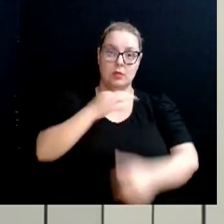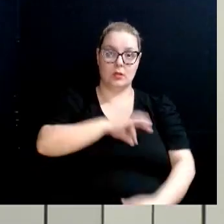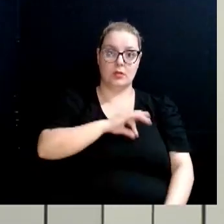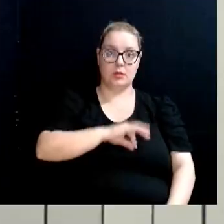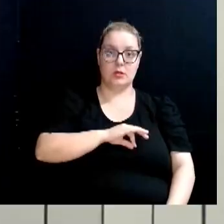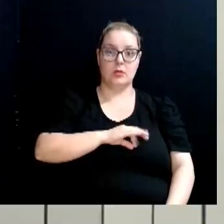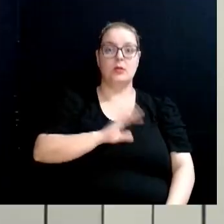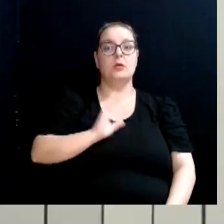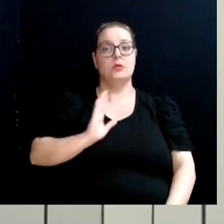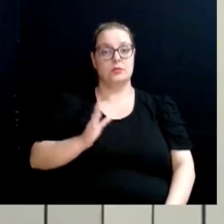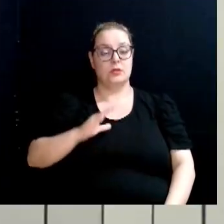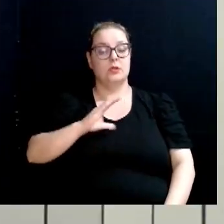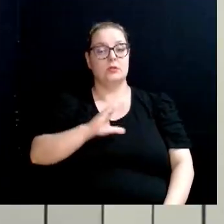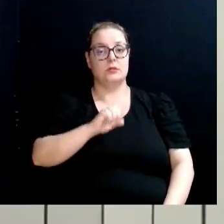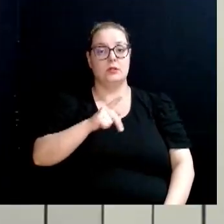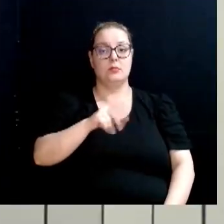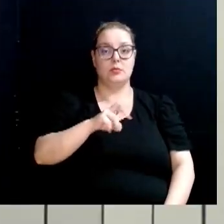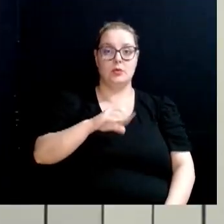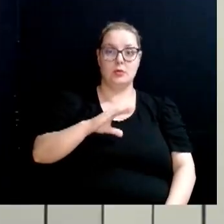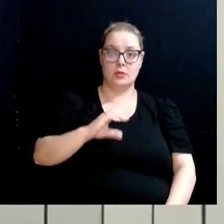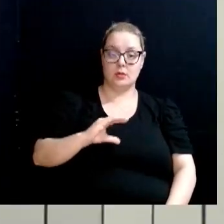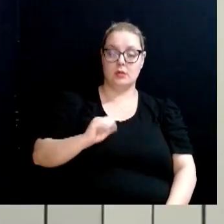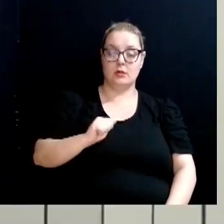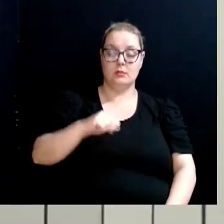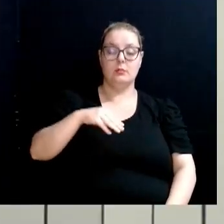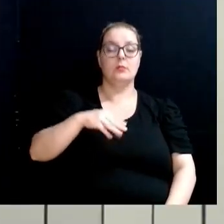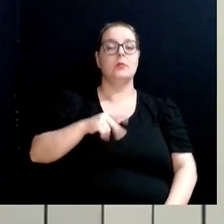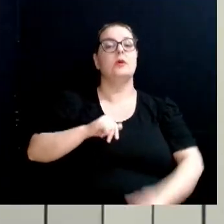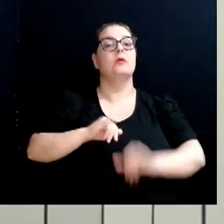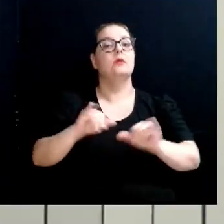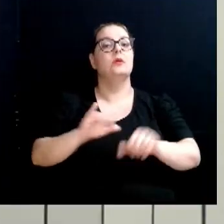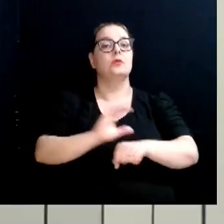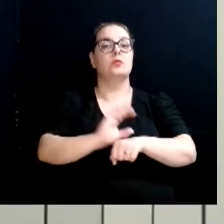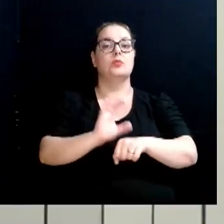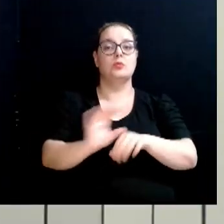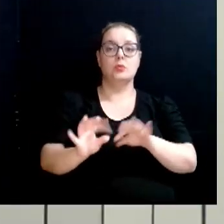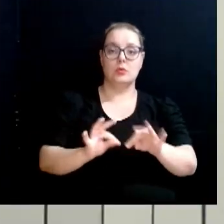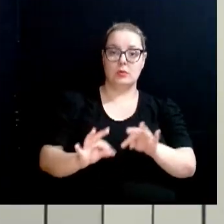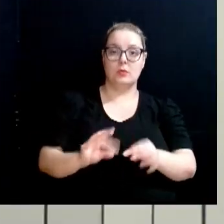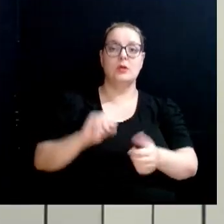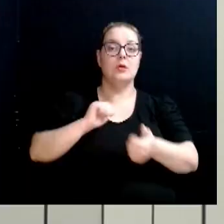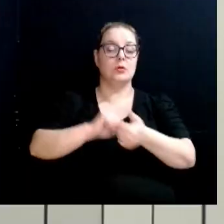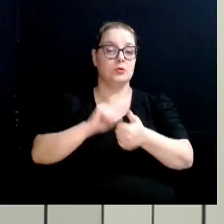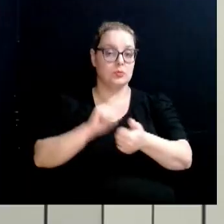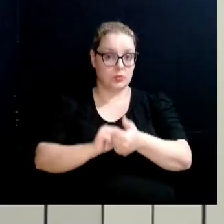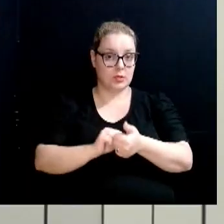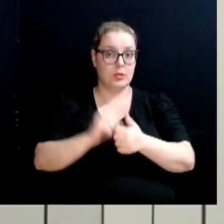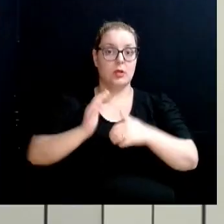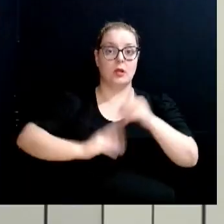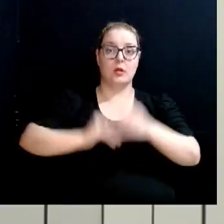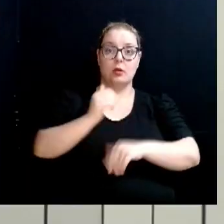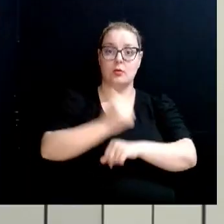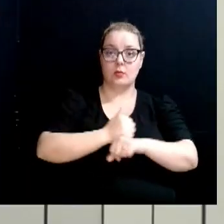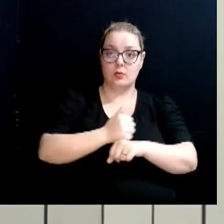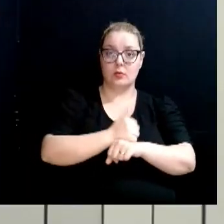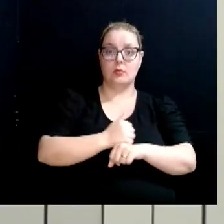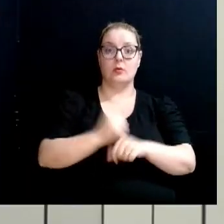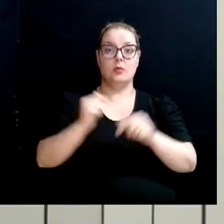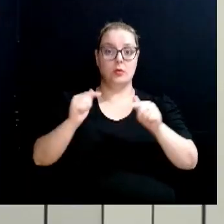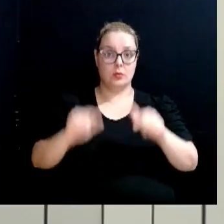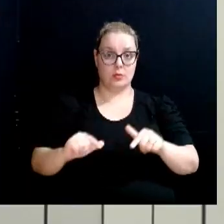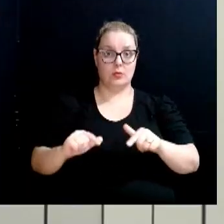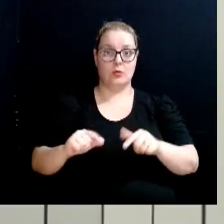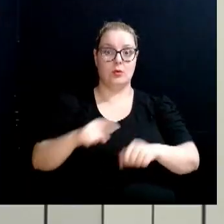CEPROCAMP, ele vai divulgar os cursos técnicos e de qualificação profissional com locais e os períodos